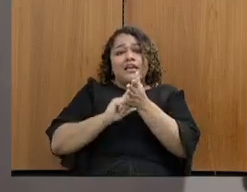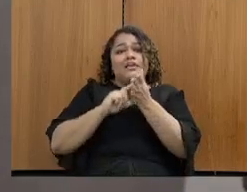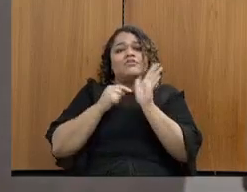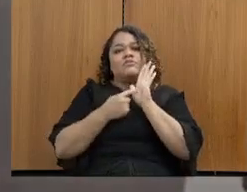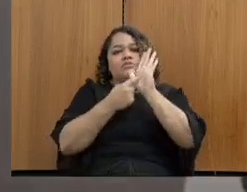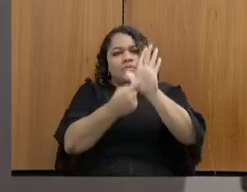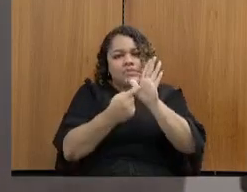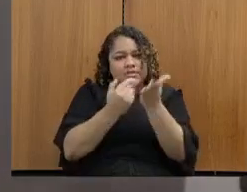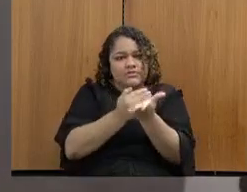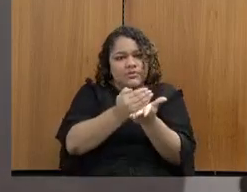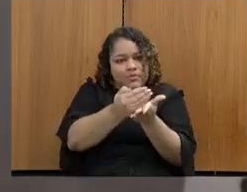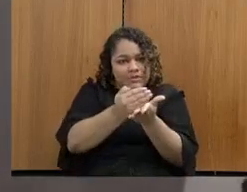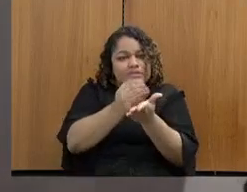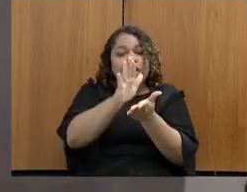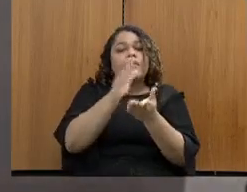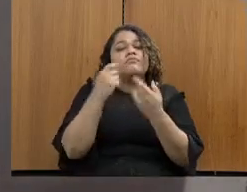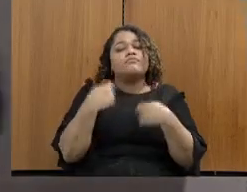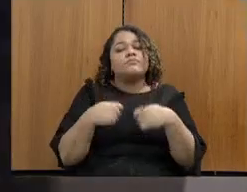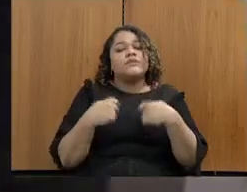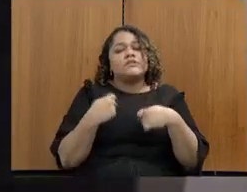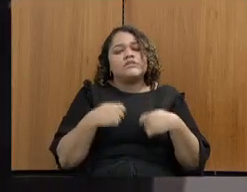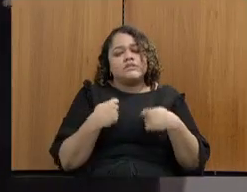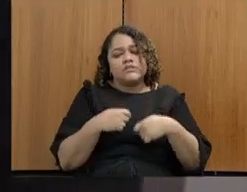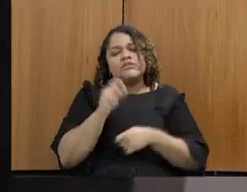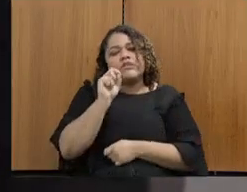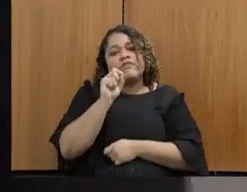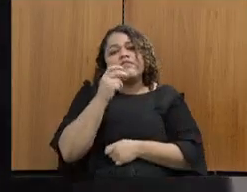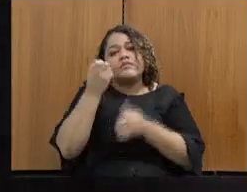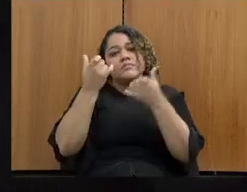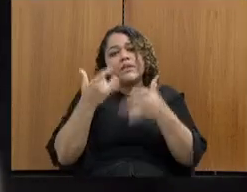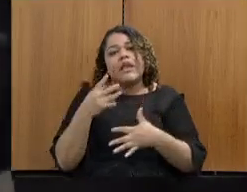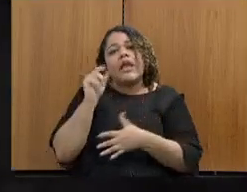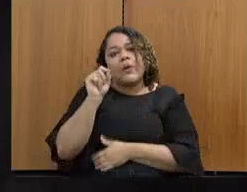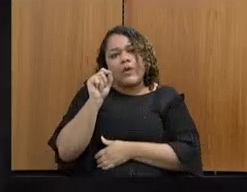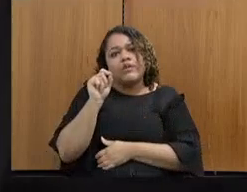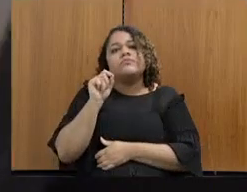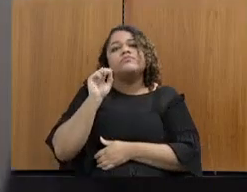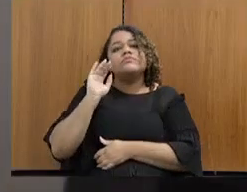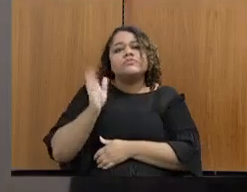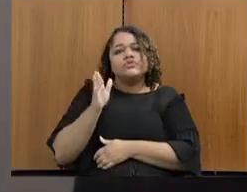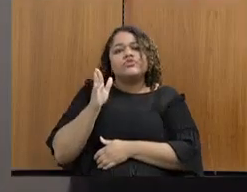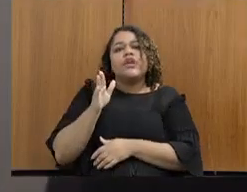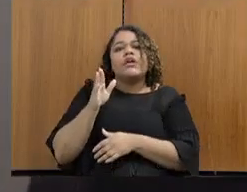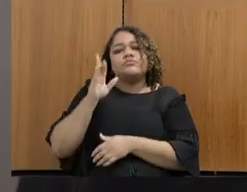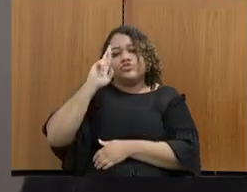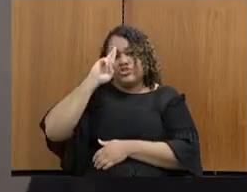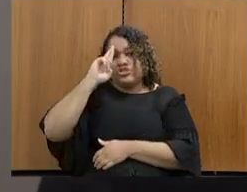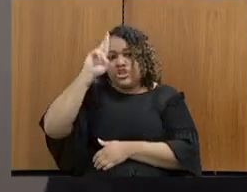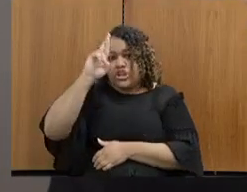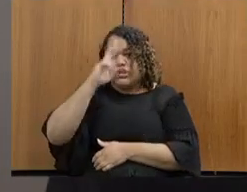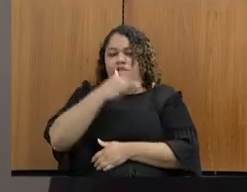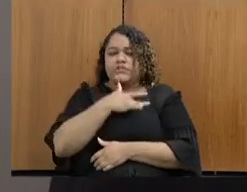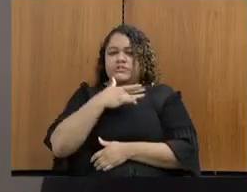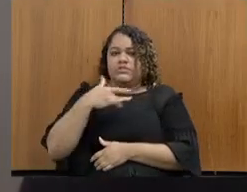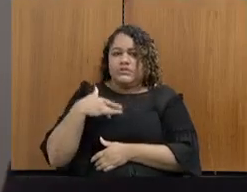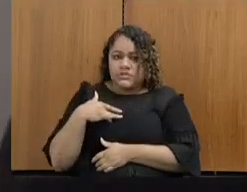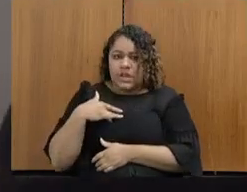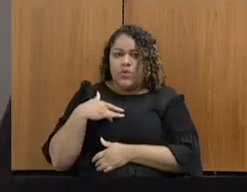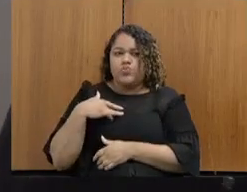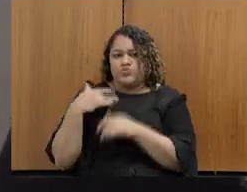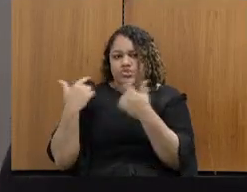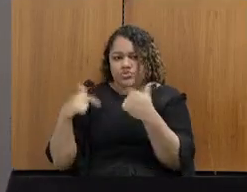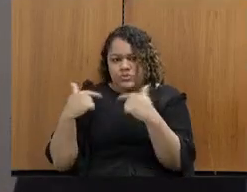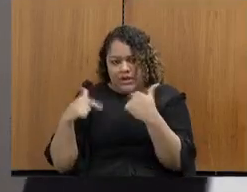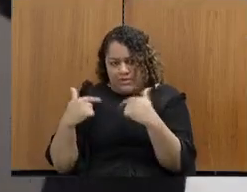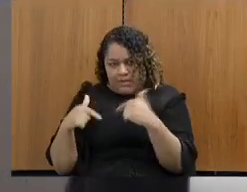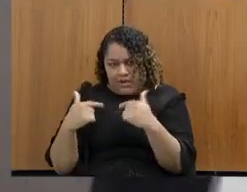é dizermos né que já temos a construir pela nossa Diretoria de saúde ocupacional subordinada ao Hospital